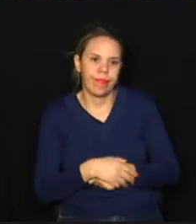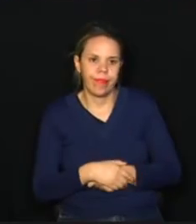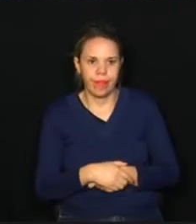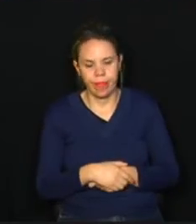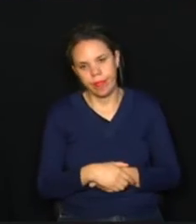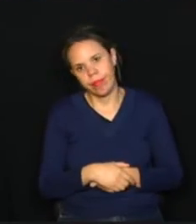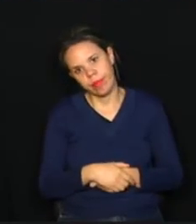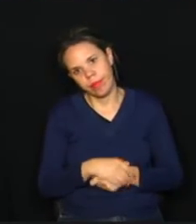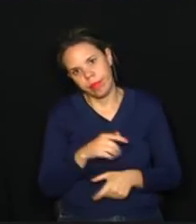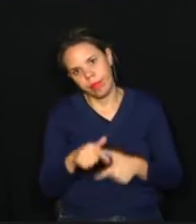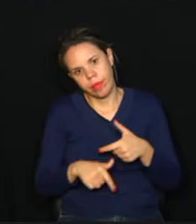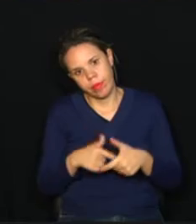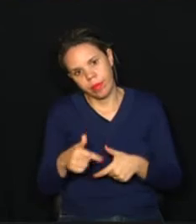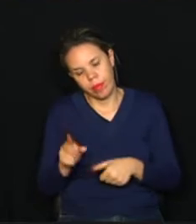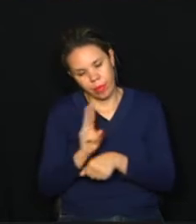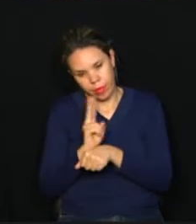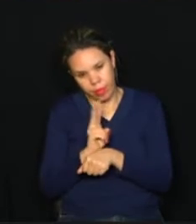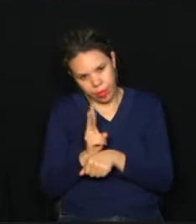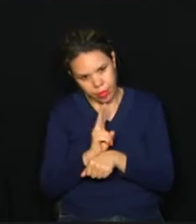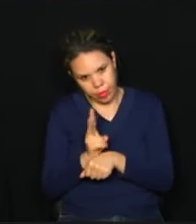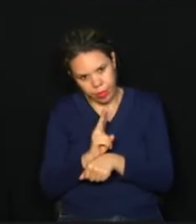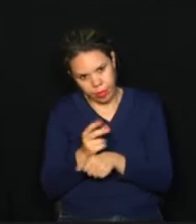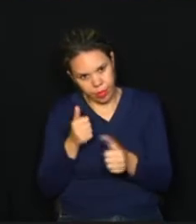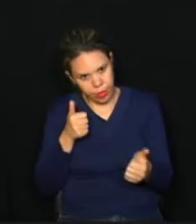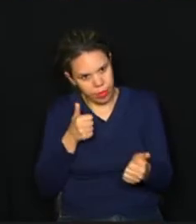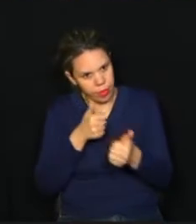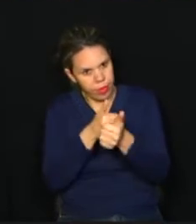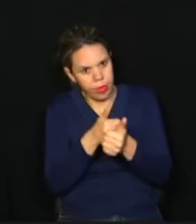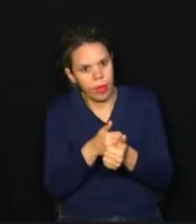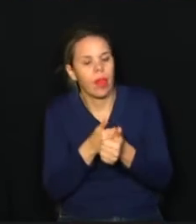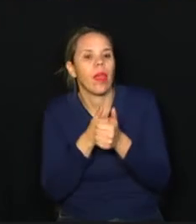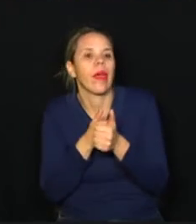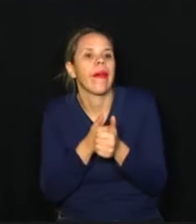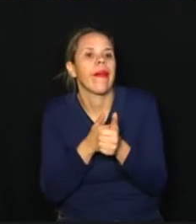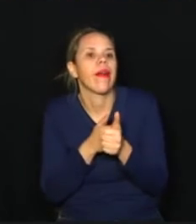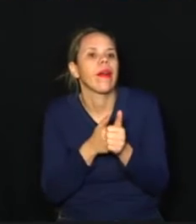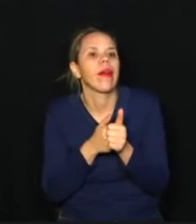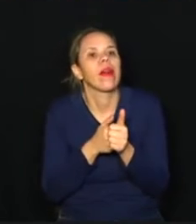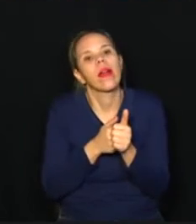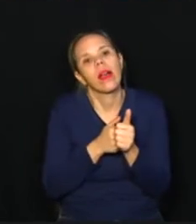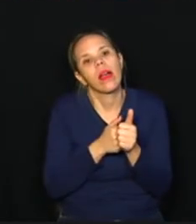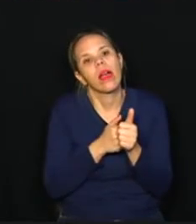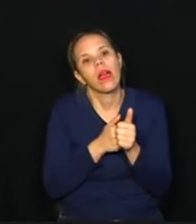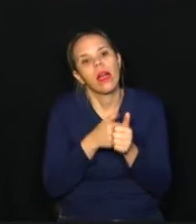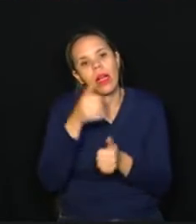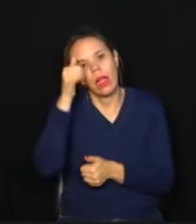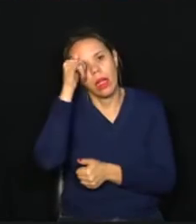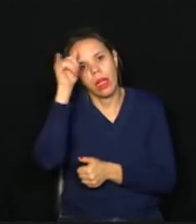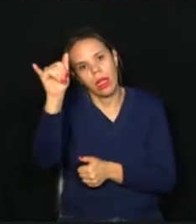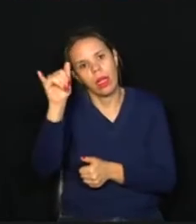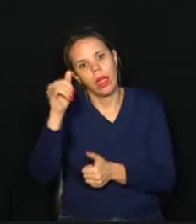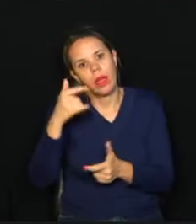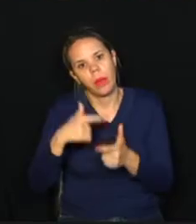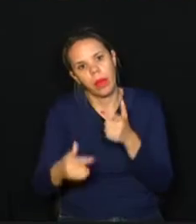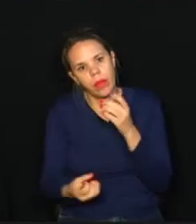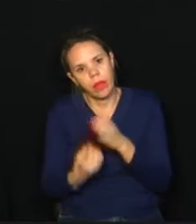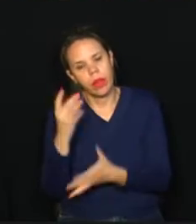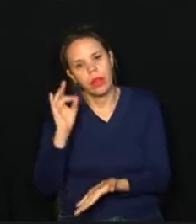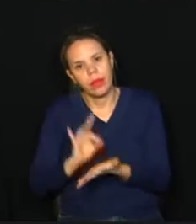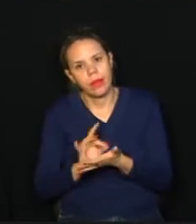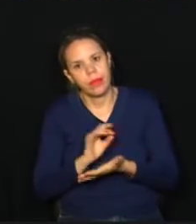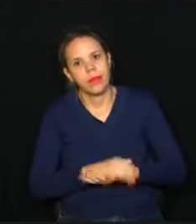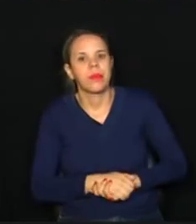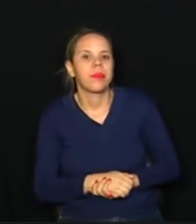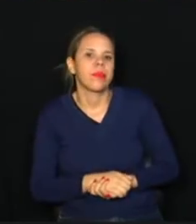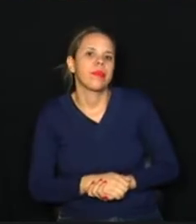na atividade é de vigilância, de acompanhamento e para evitar que isso efetivamente ocorra,